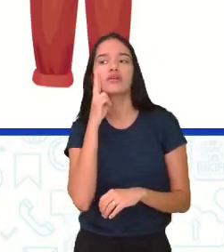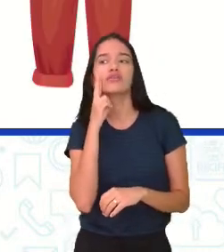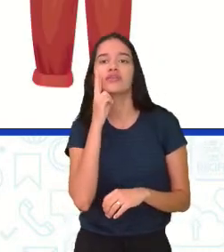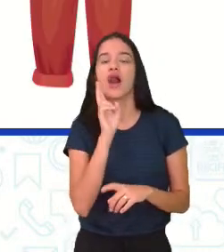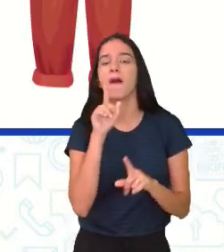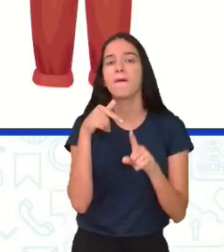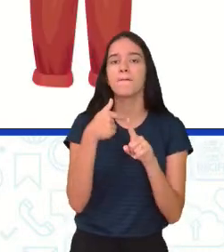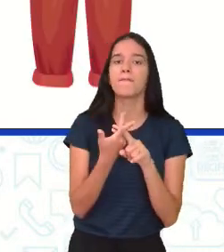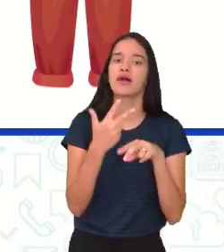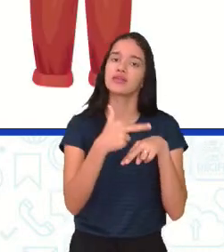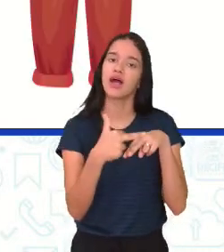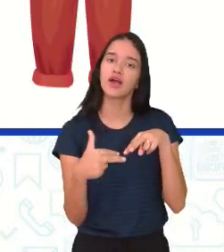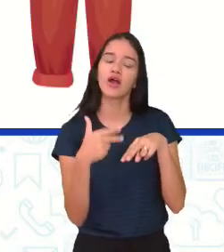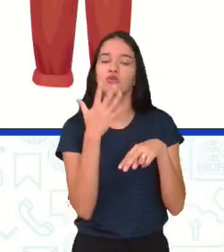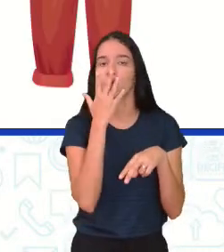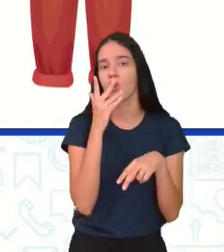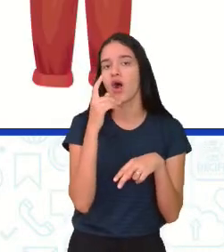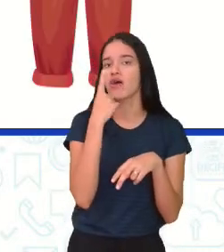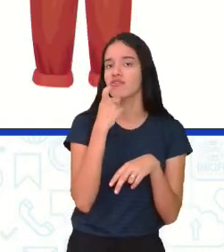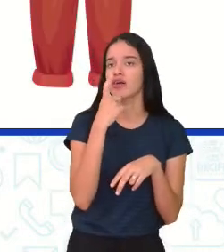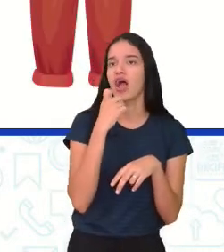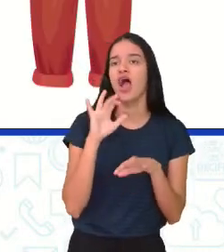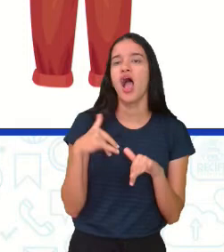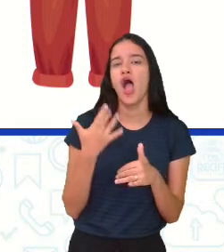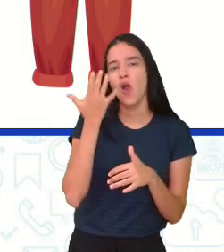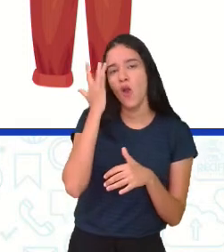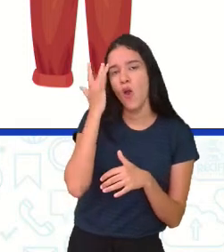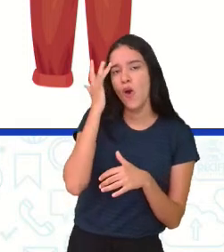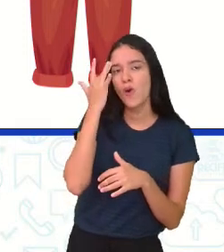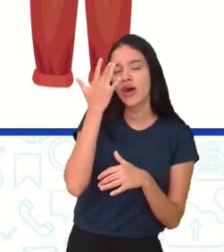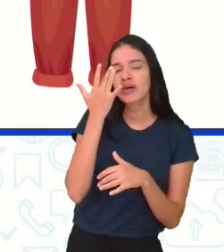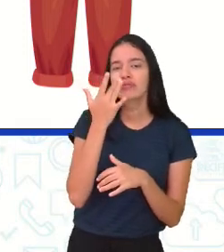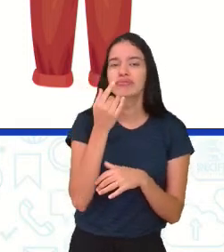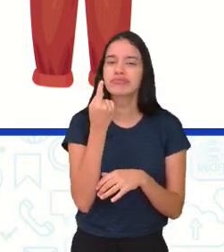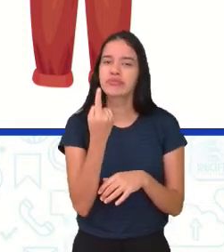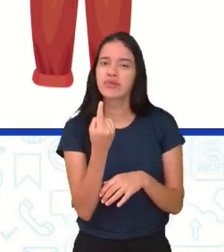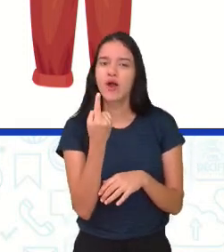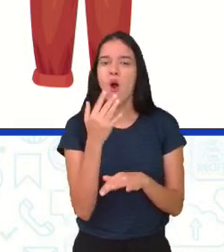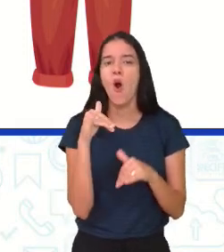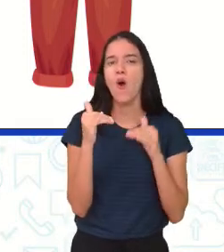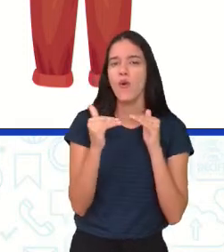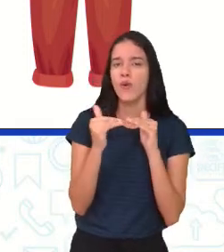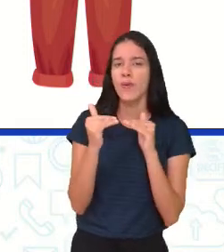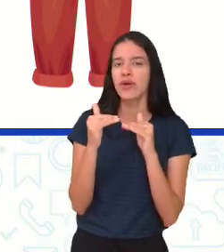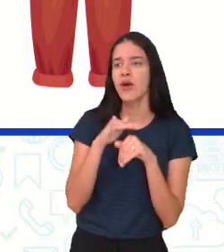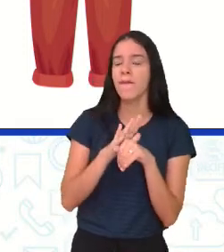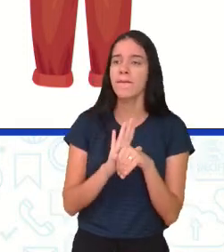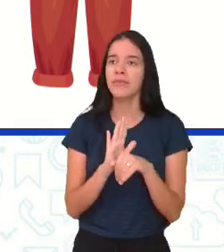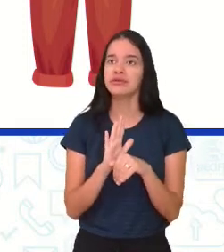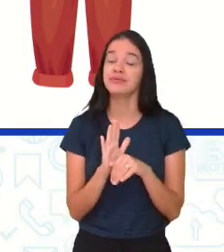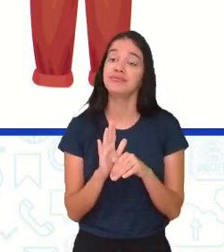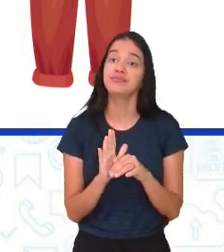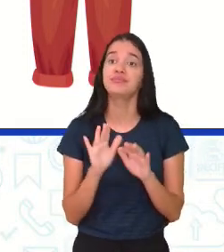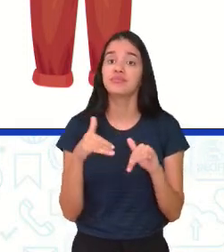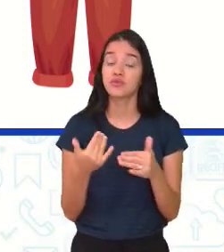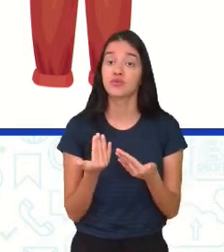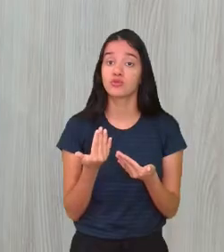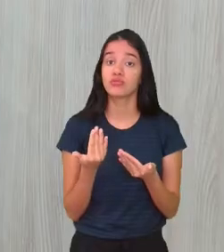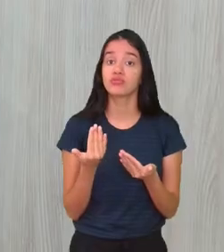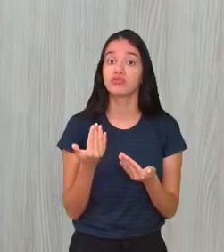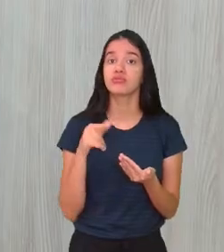a calça vermelha. Eu acho que o primeiro e o segundo foi o que combinou mais, professora. O que é que a senhora achou? Pois é, Pedro. Quando